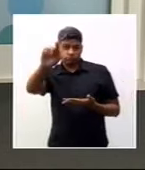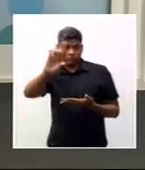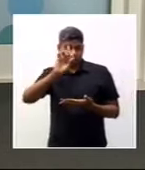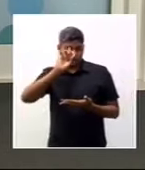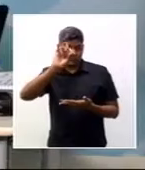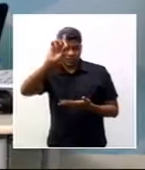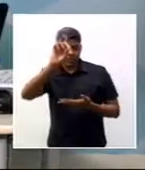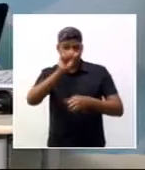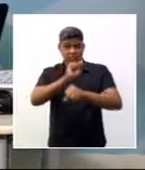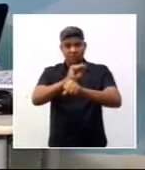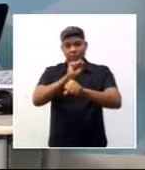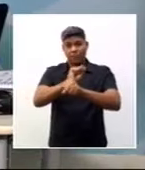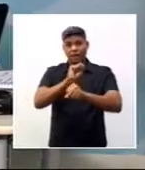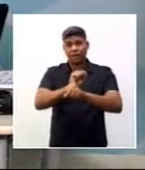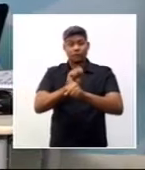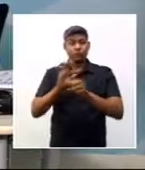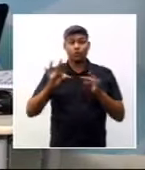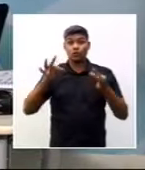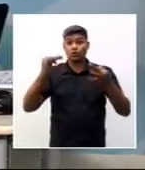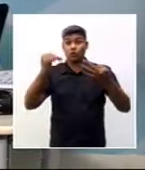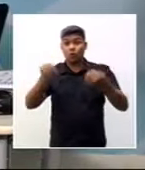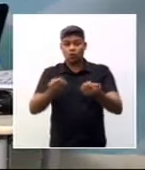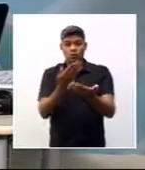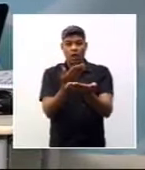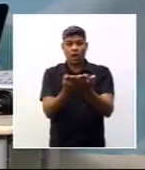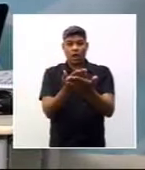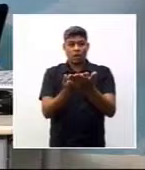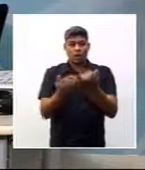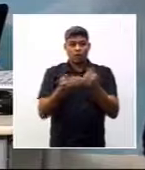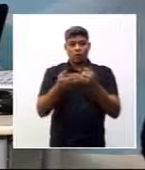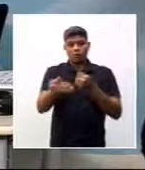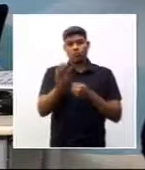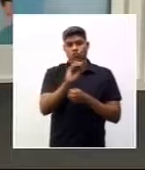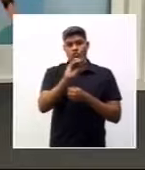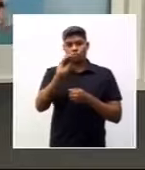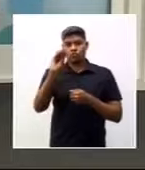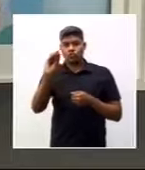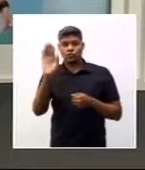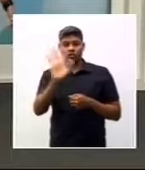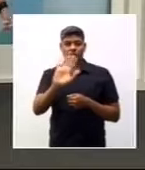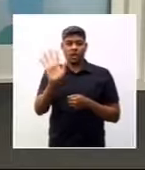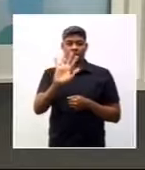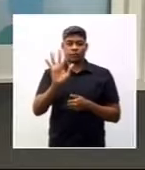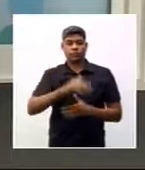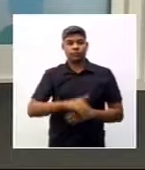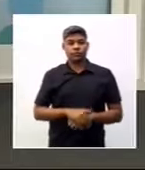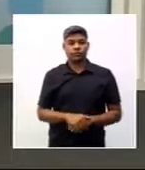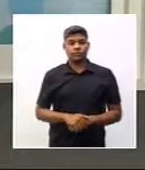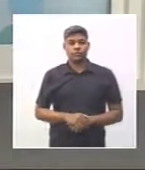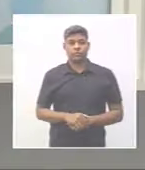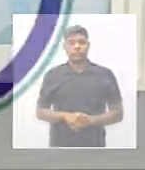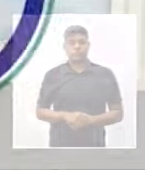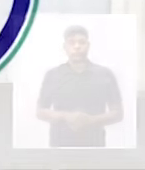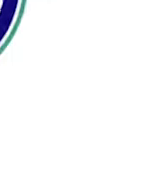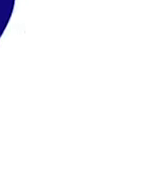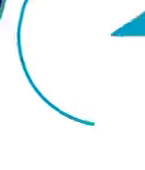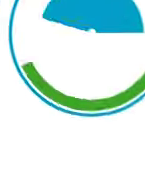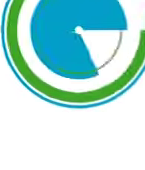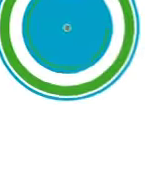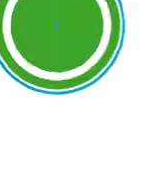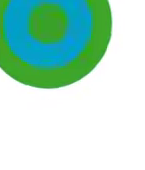e aguardamos e esperamos todos na próxima aula beijo tchau tchau tchau e